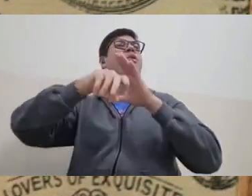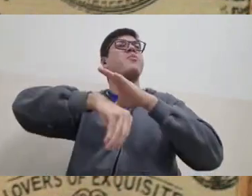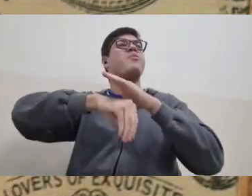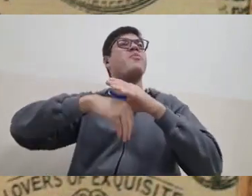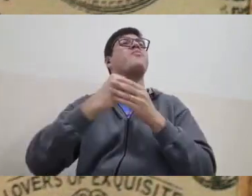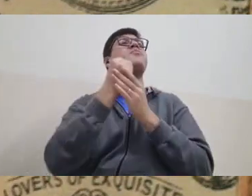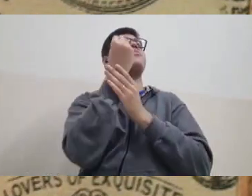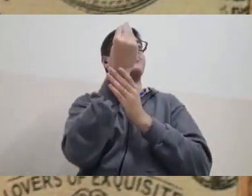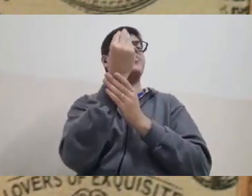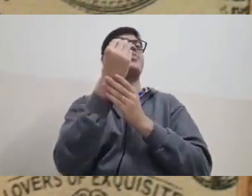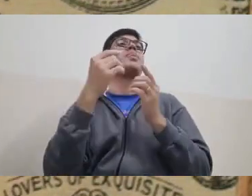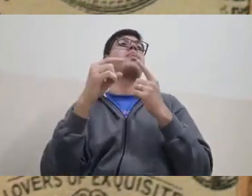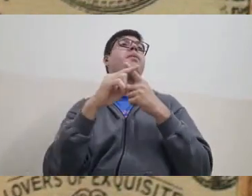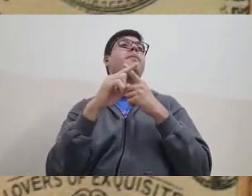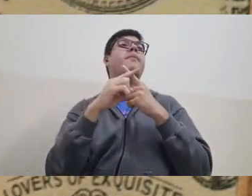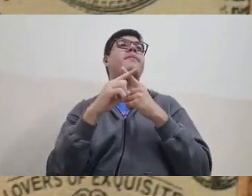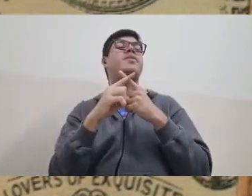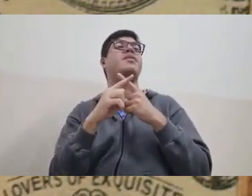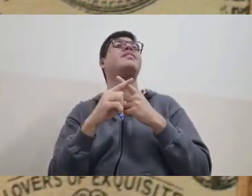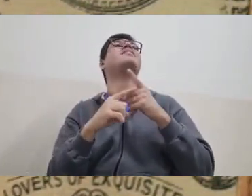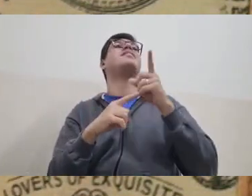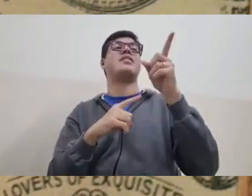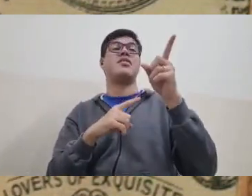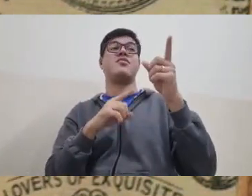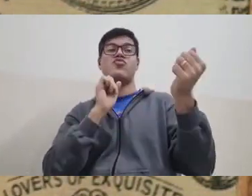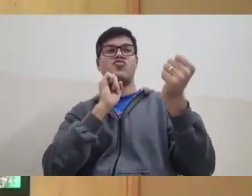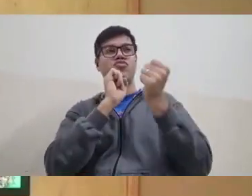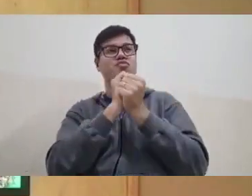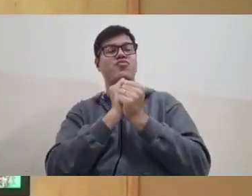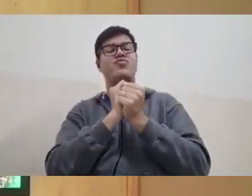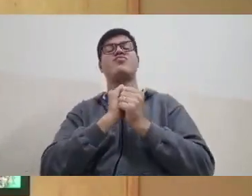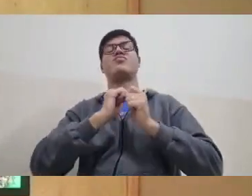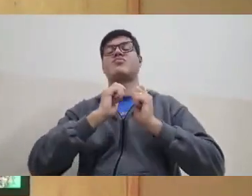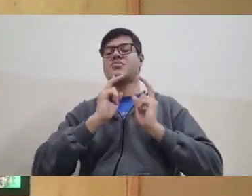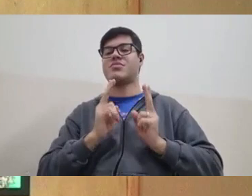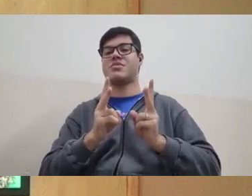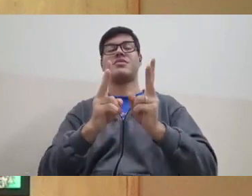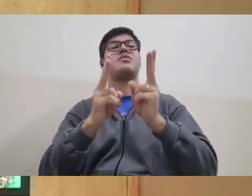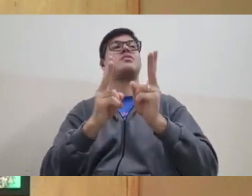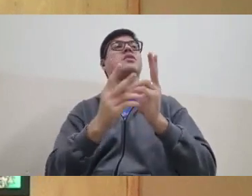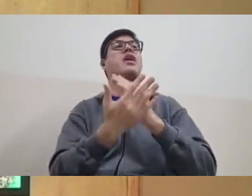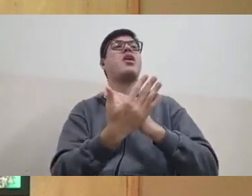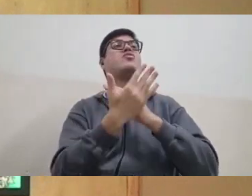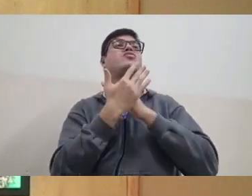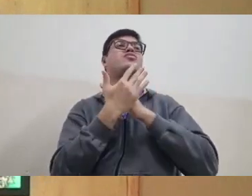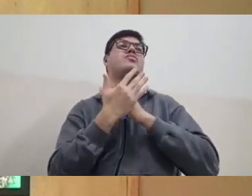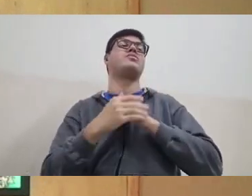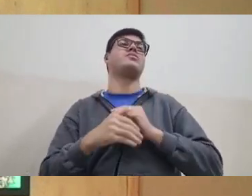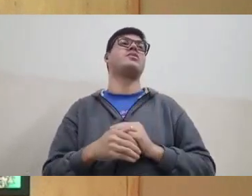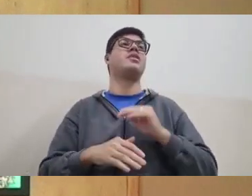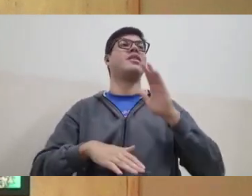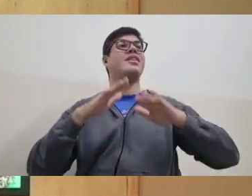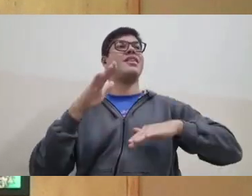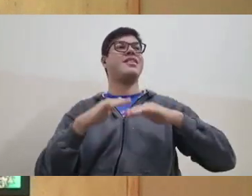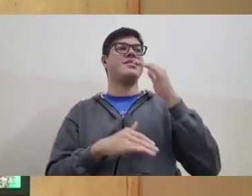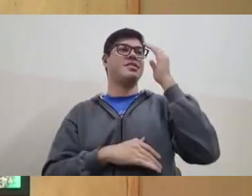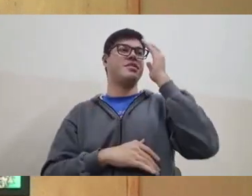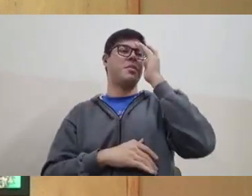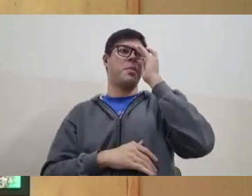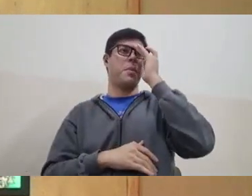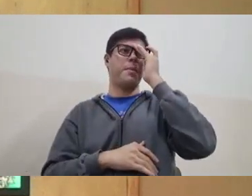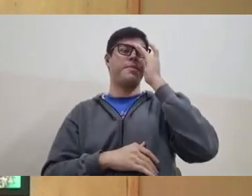e o seu tá lá mas todas o sorteio foi isso ajuda né então lá você vê a